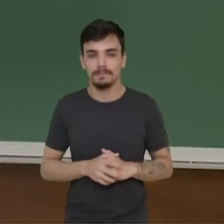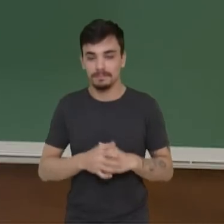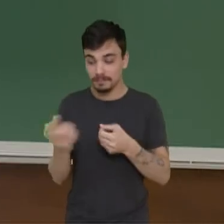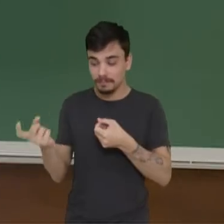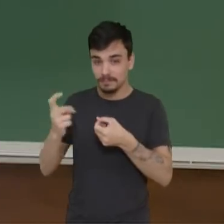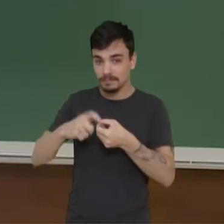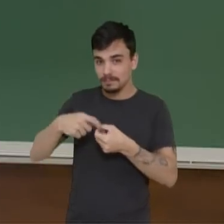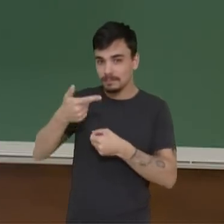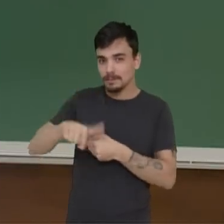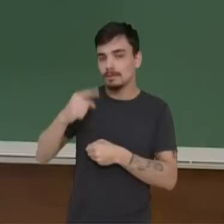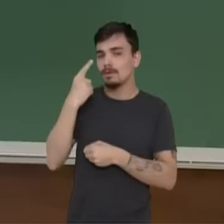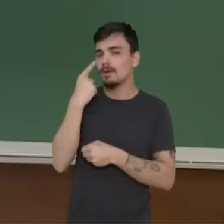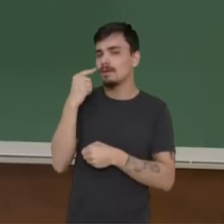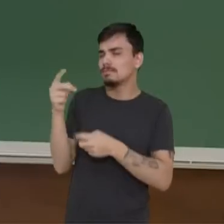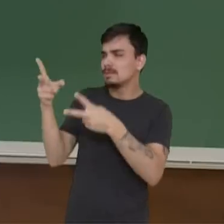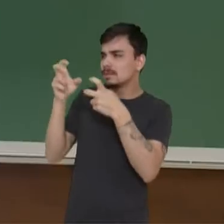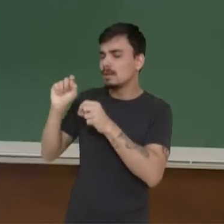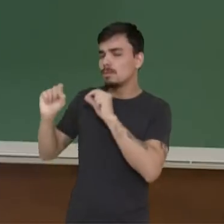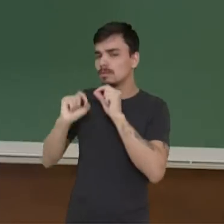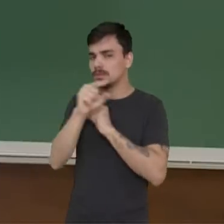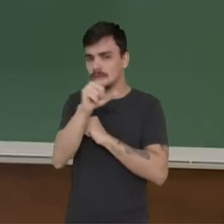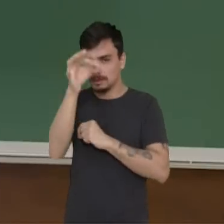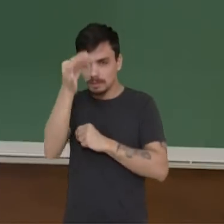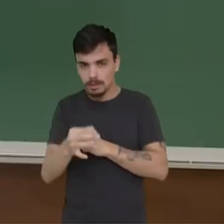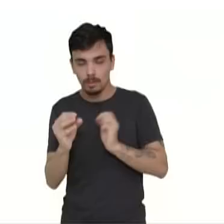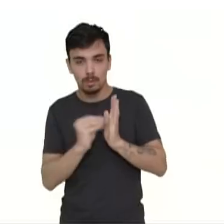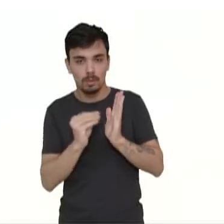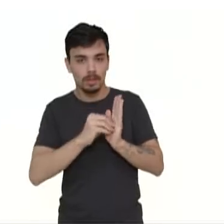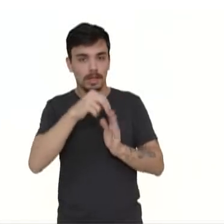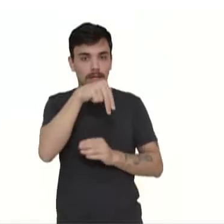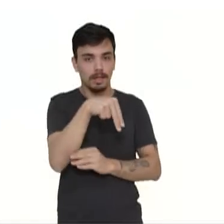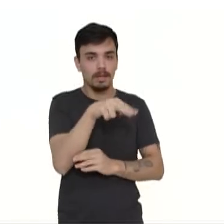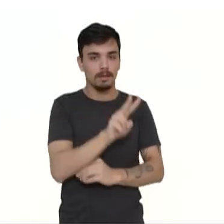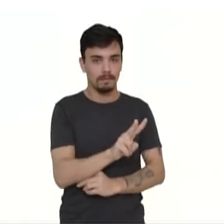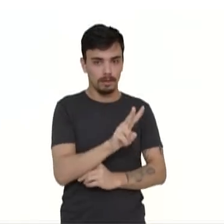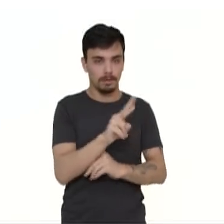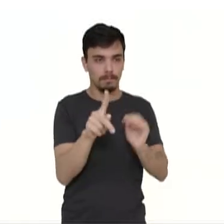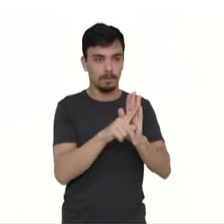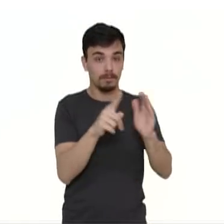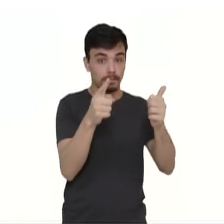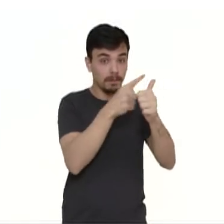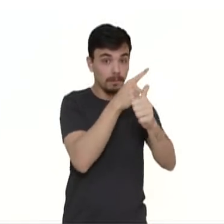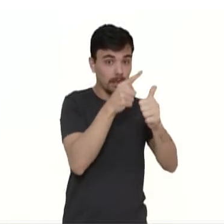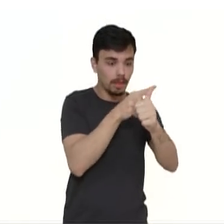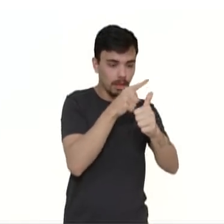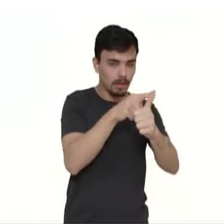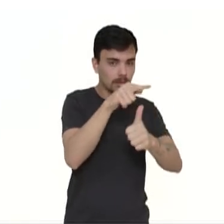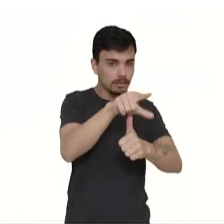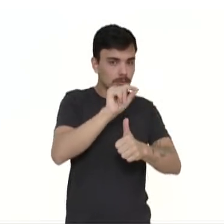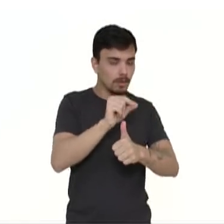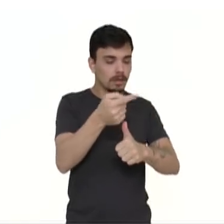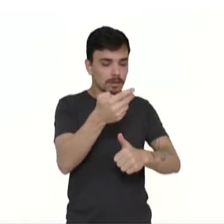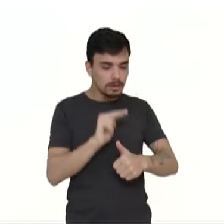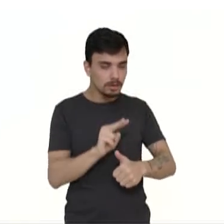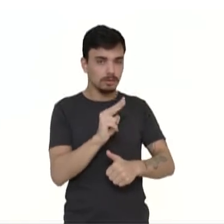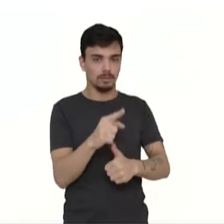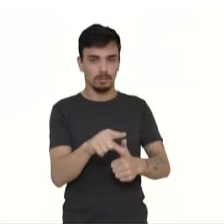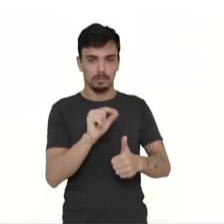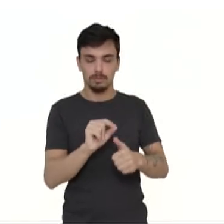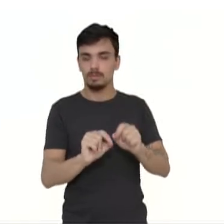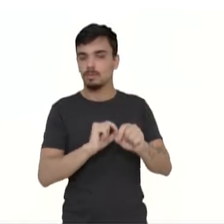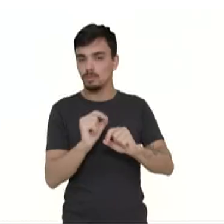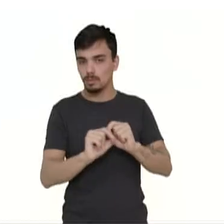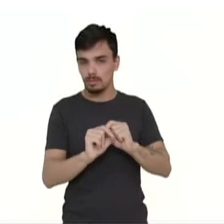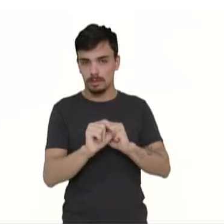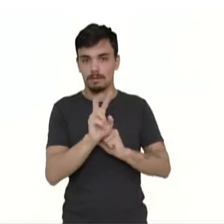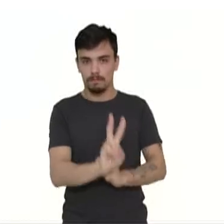Retornando então, pessoal, observem lá, acertou quem marcou NV, linguagem não verbal, para a primeira proposta, né? E para a segunda proposta,